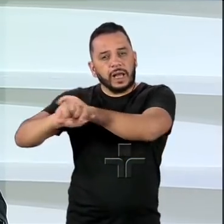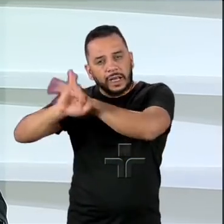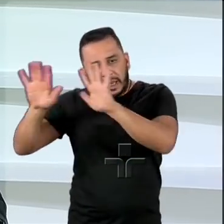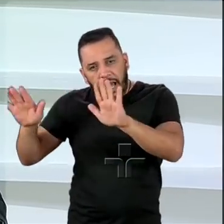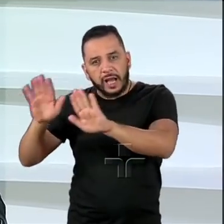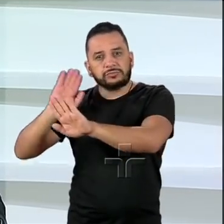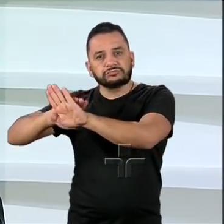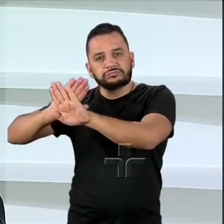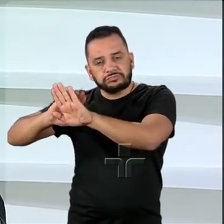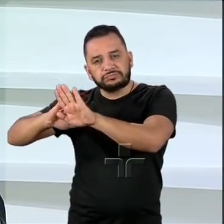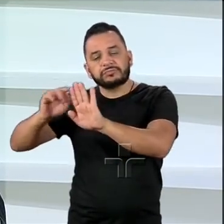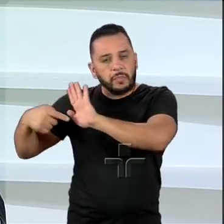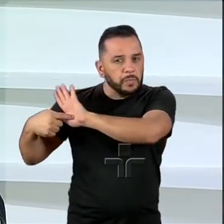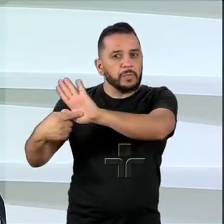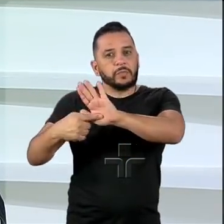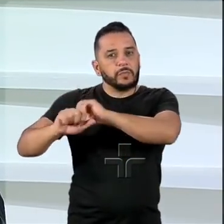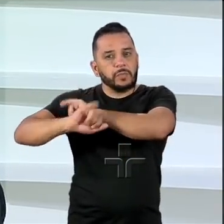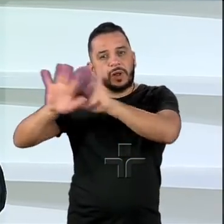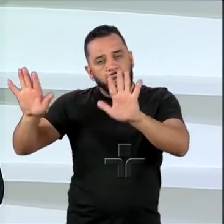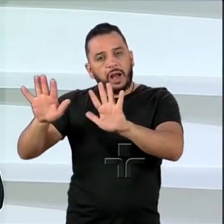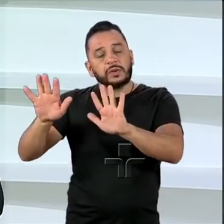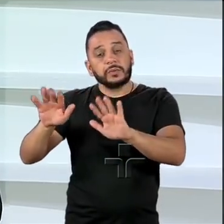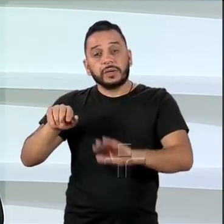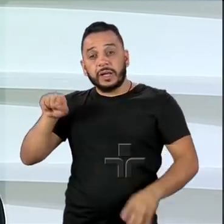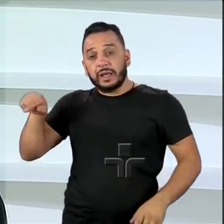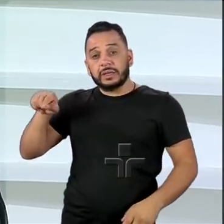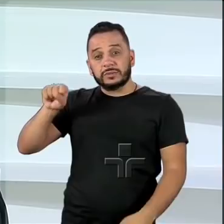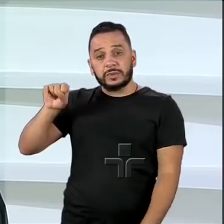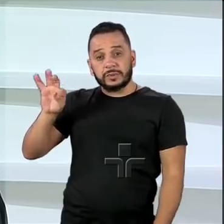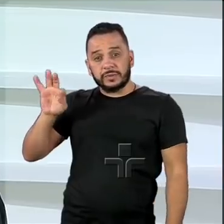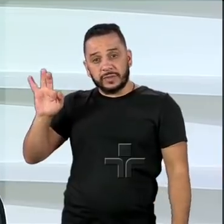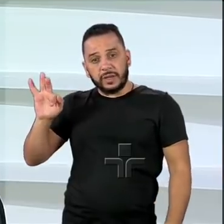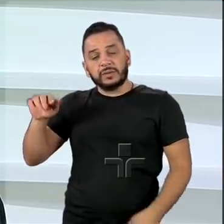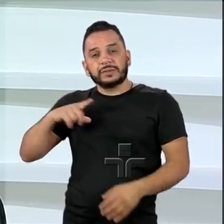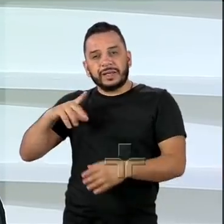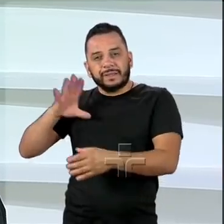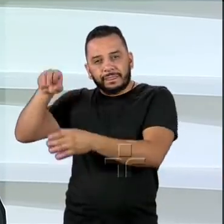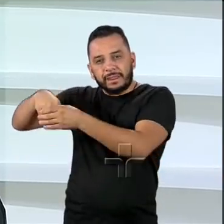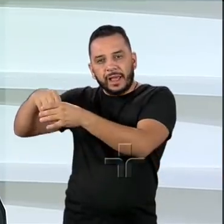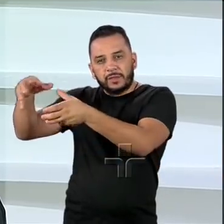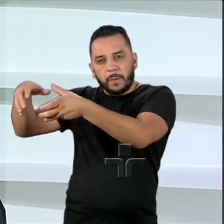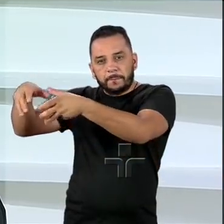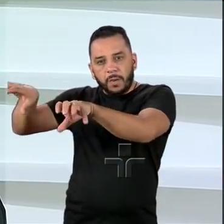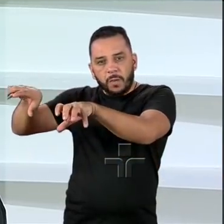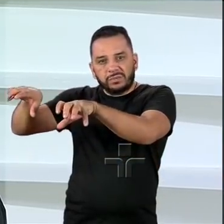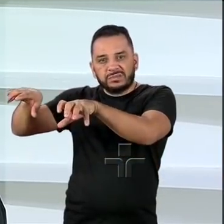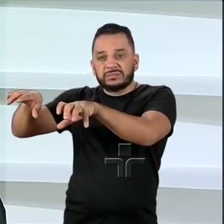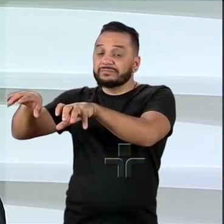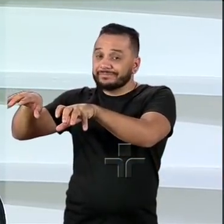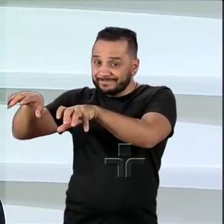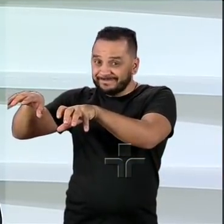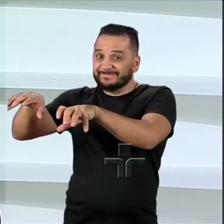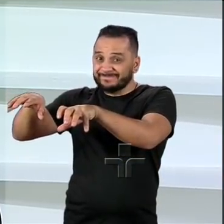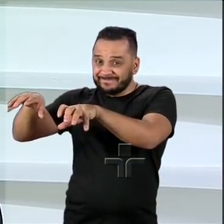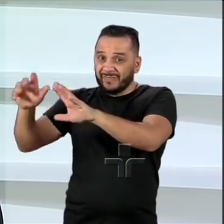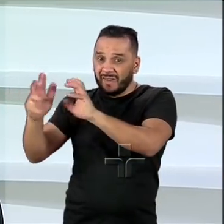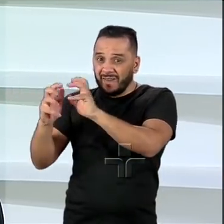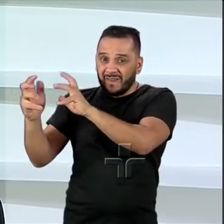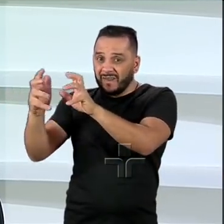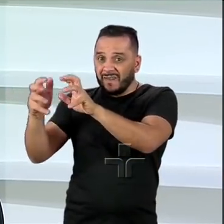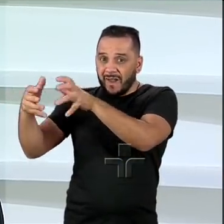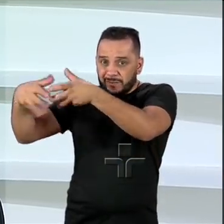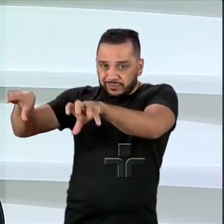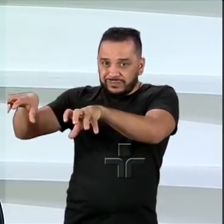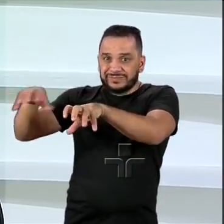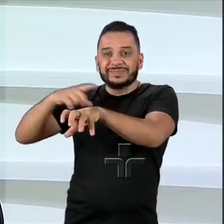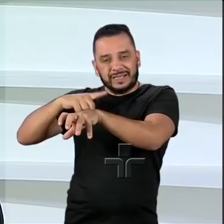coerência no uso desses instrumentos, está mergulhado numa divisão interna bastante grave, com dificuldades de operar